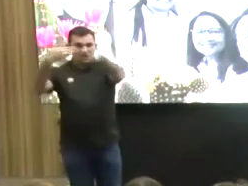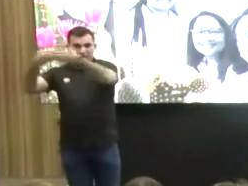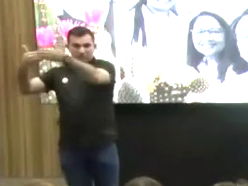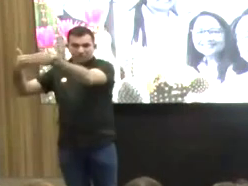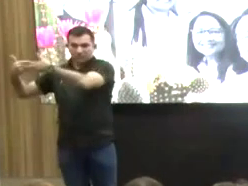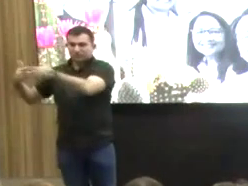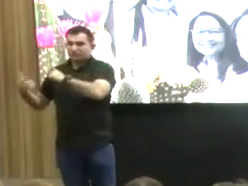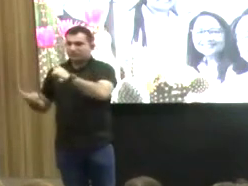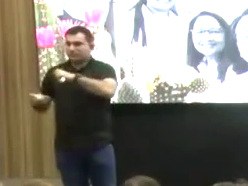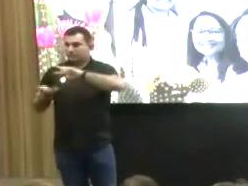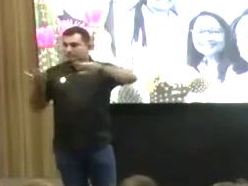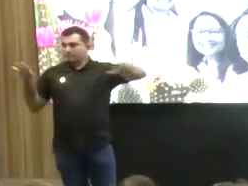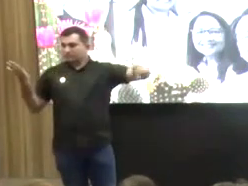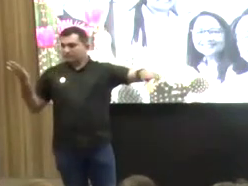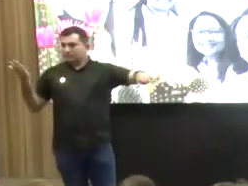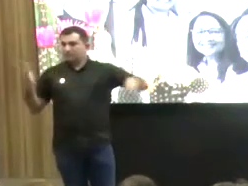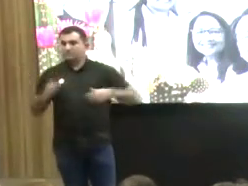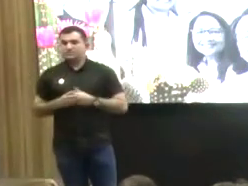desqualificada, etc. Então,